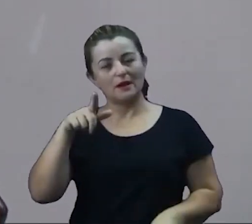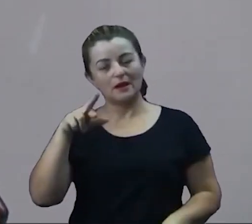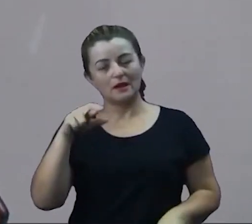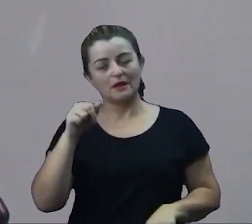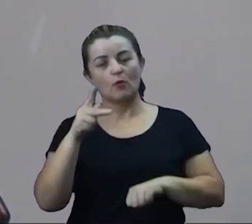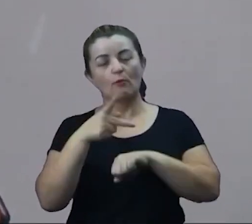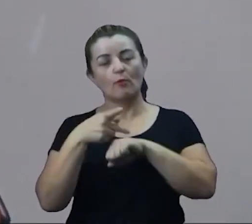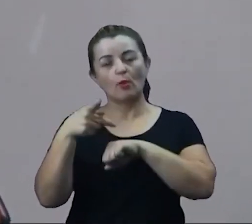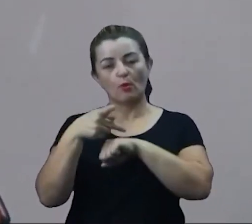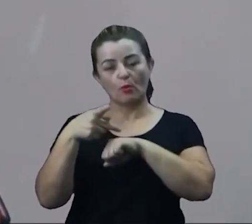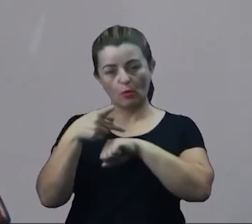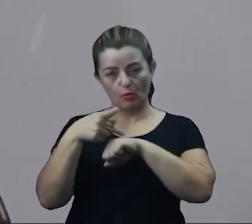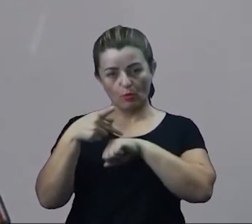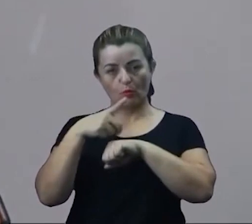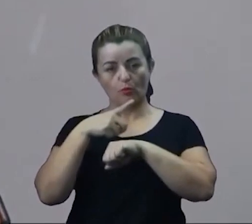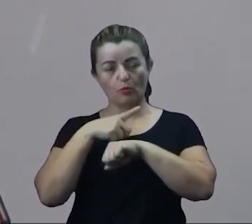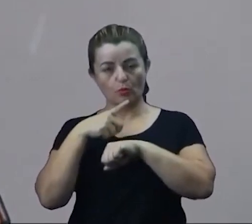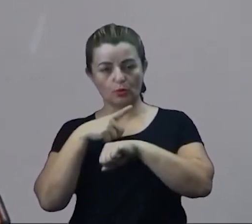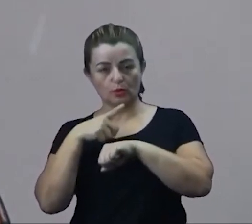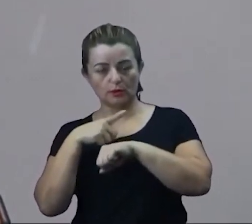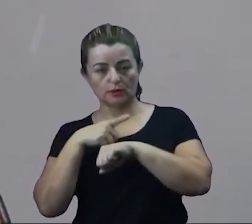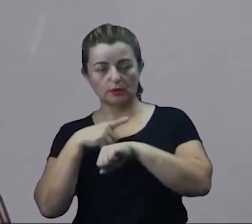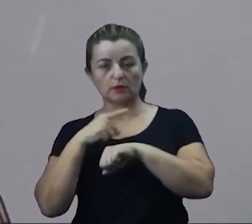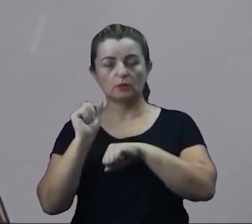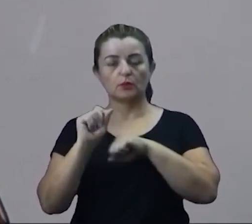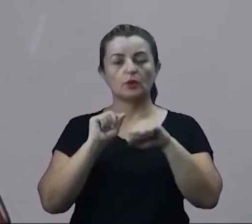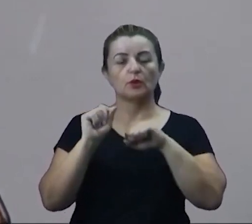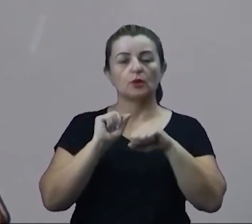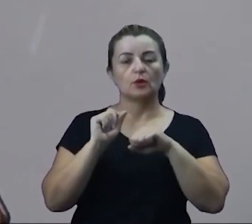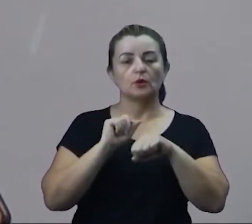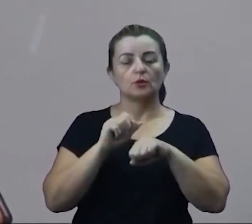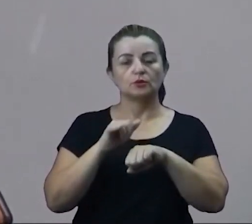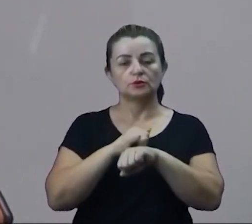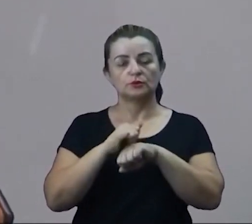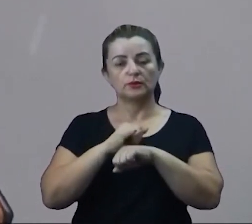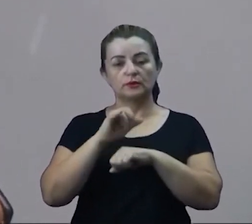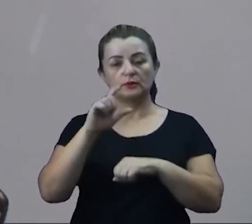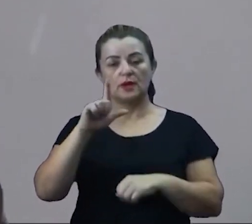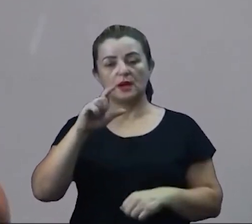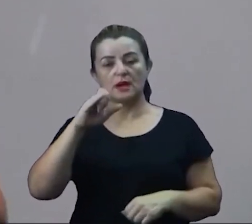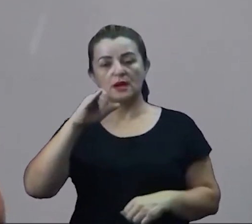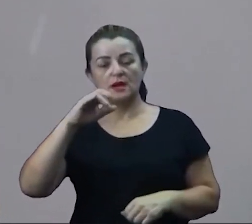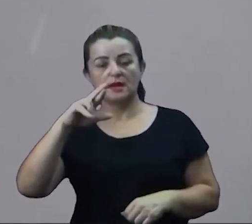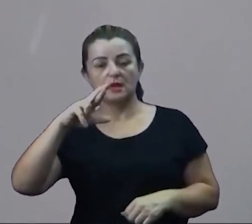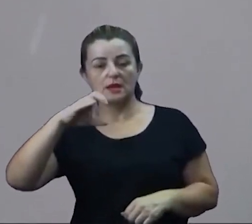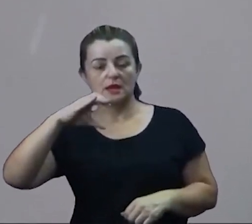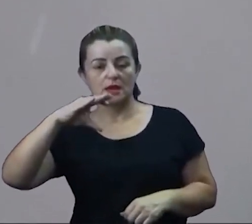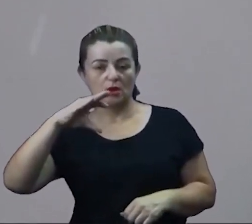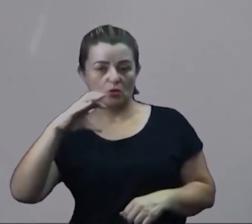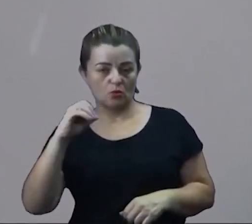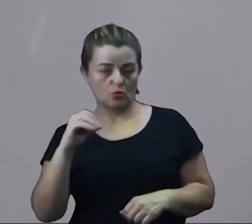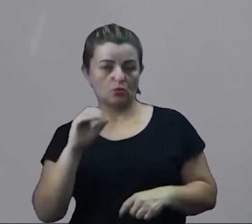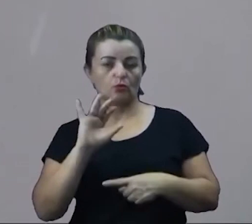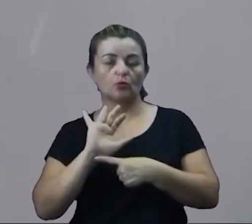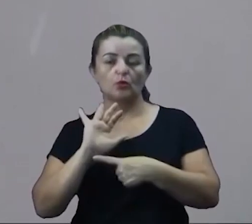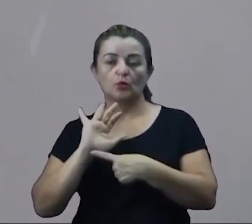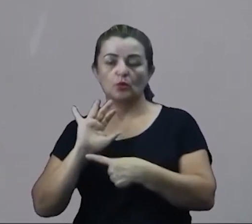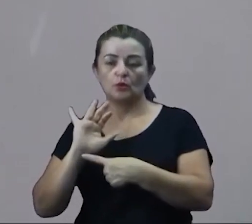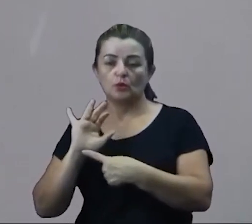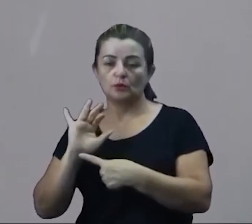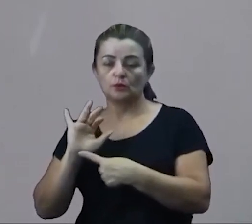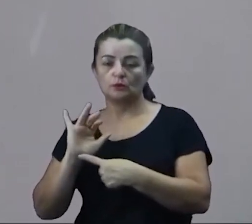um poema acompanhado por um instrumento aí, né? Um instrumento lírico, um instrumento aí que ajudava